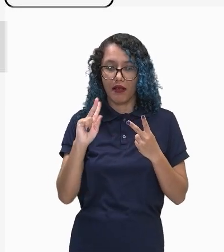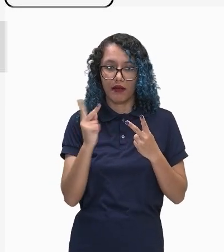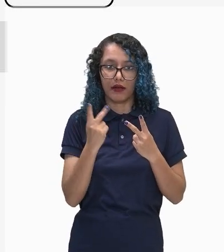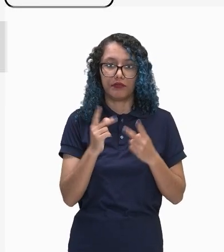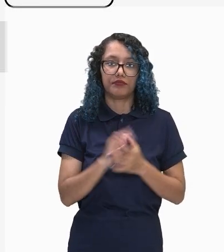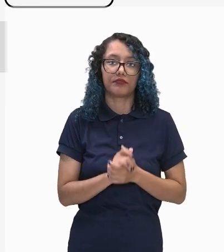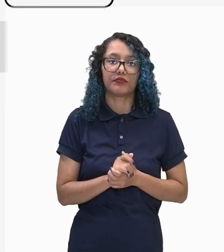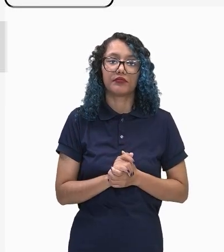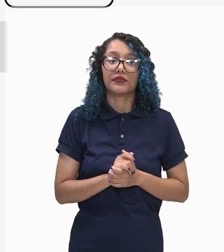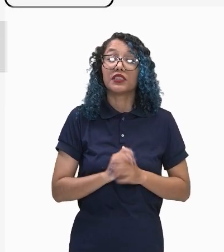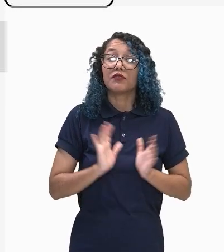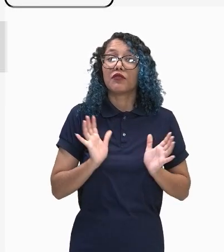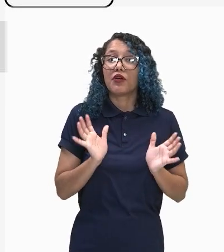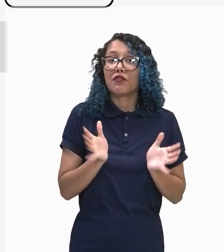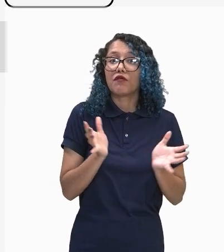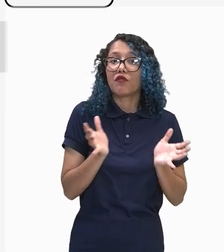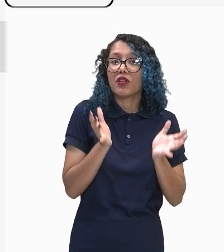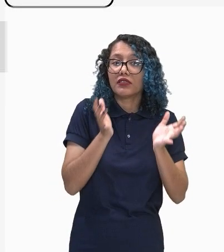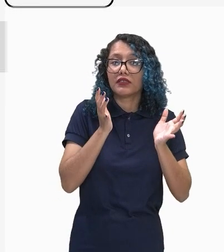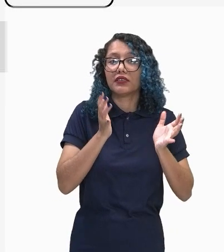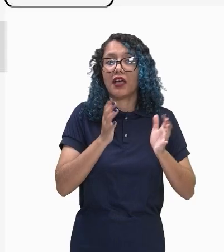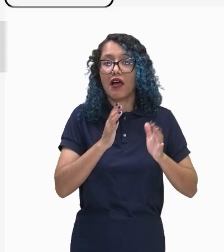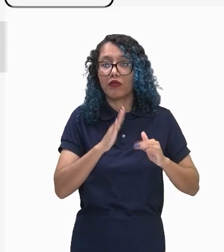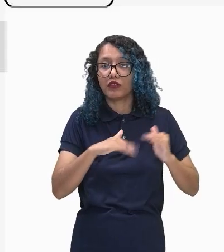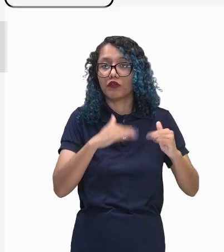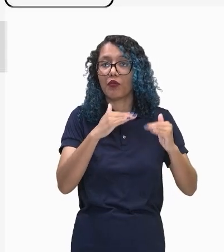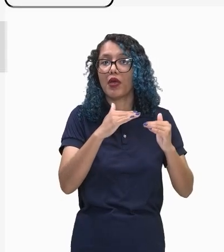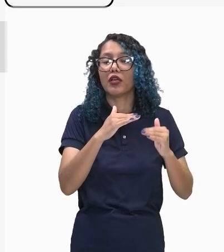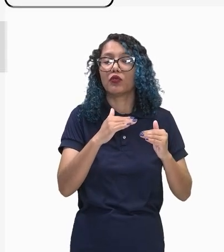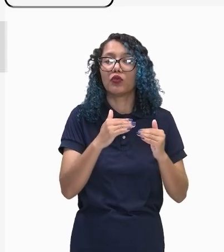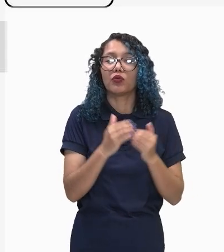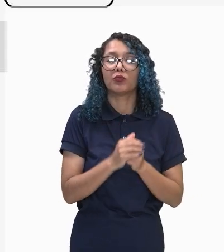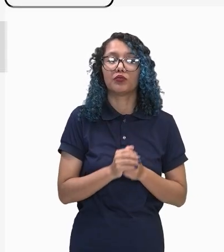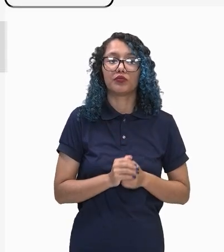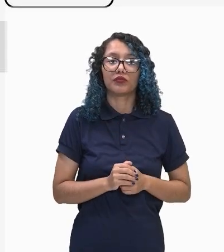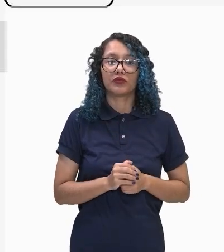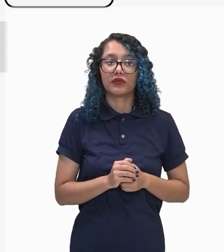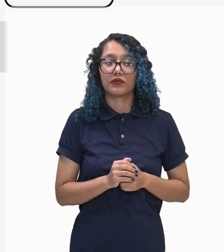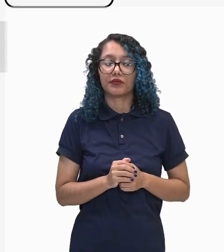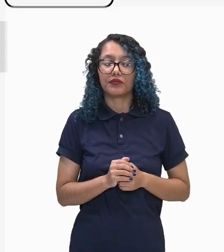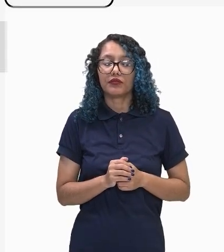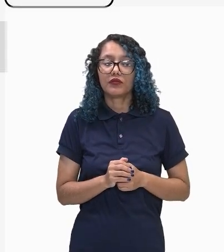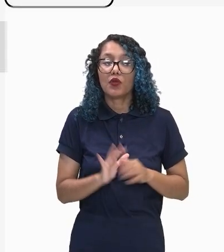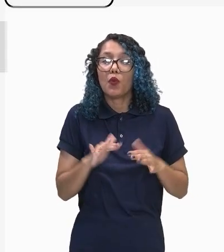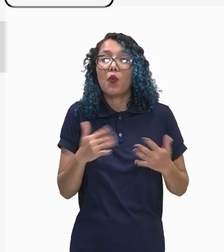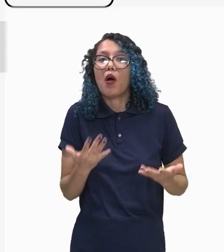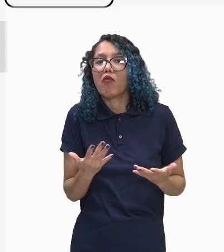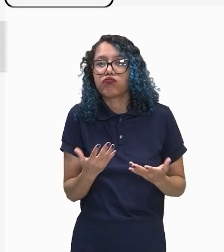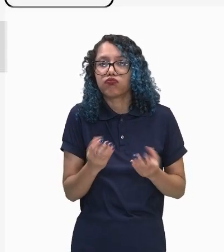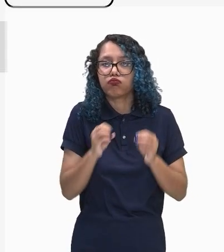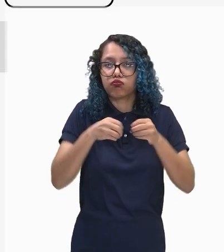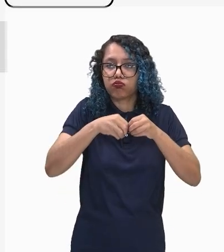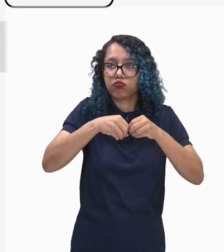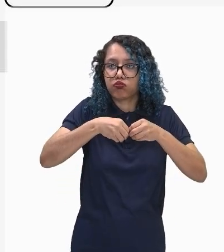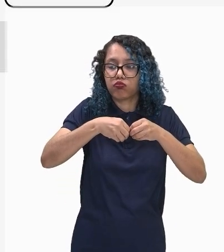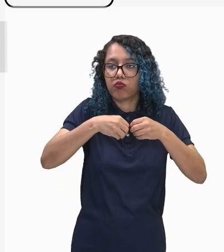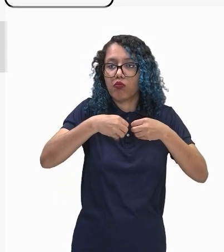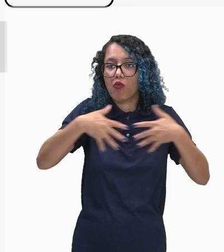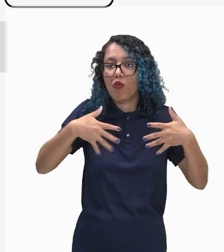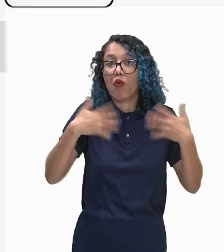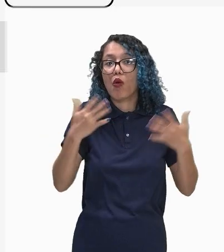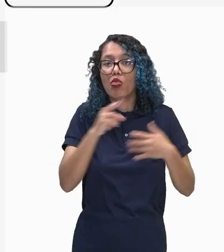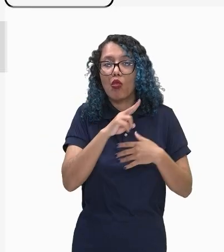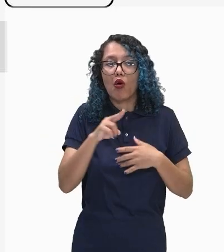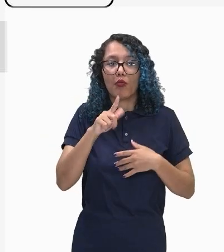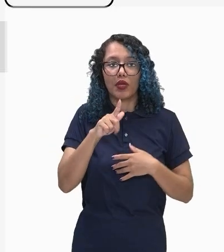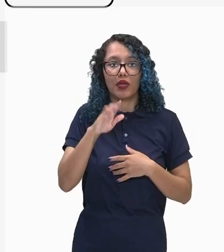vão agir? Eles vão agir, na verdade, né, sobre outras glândulas que a gente também pode chamar de gônadas, né? Que